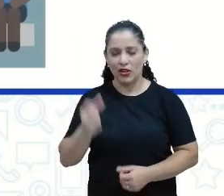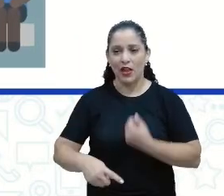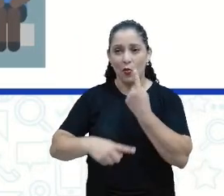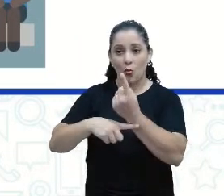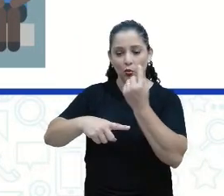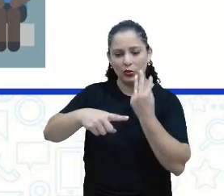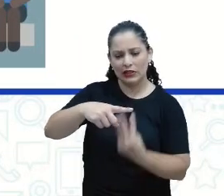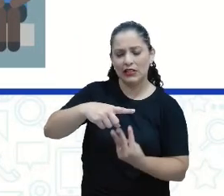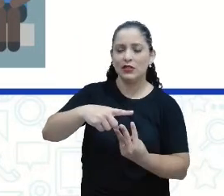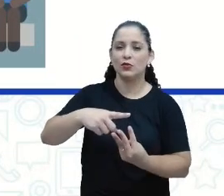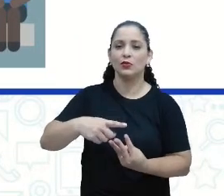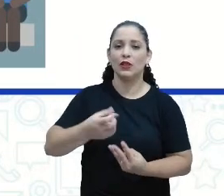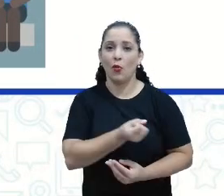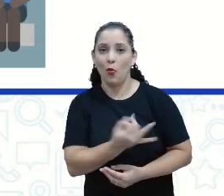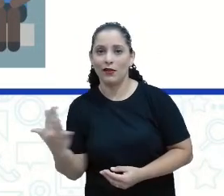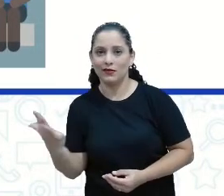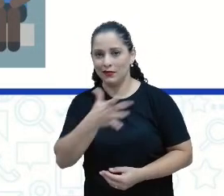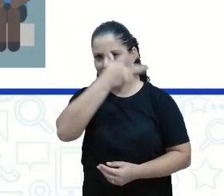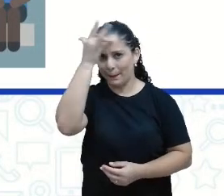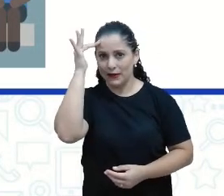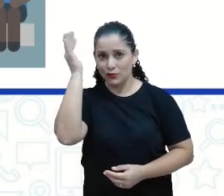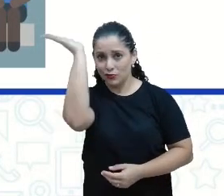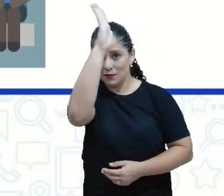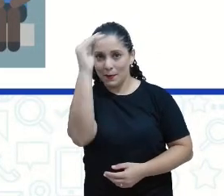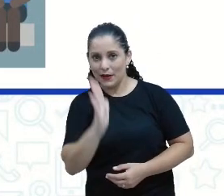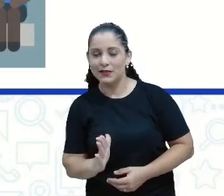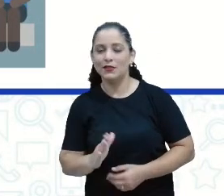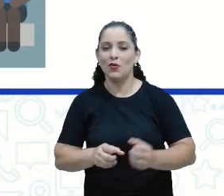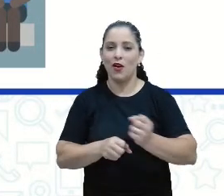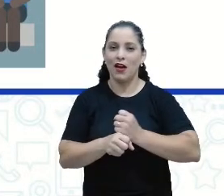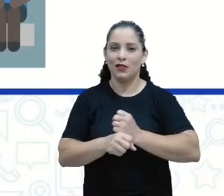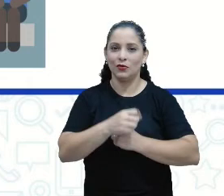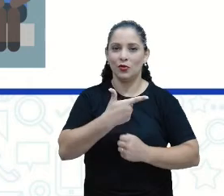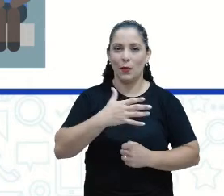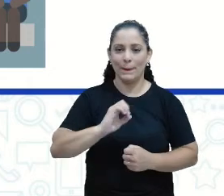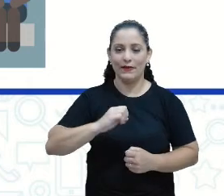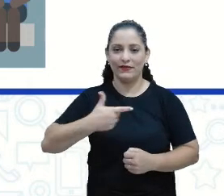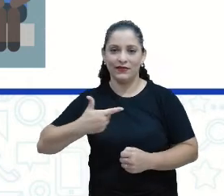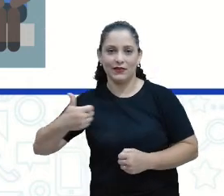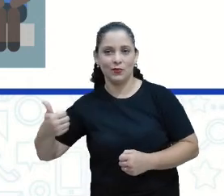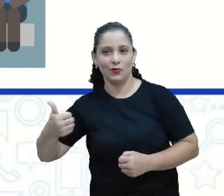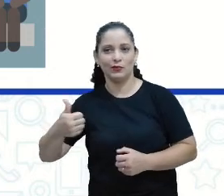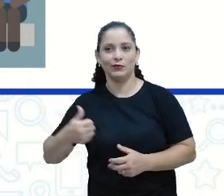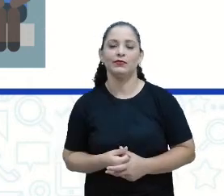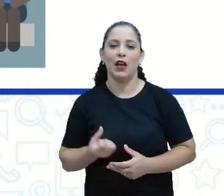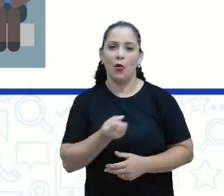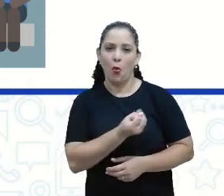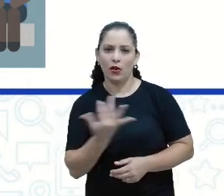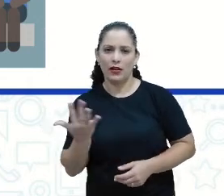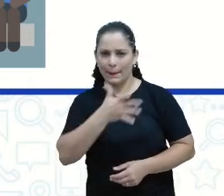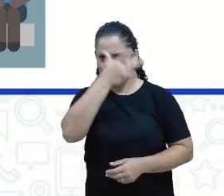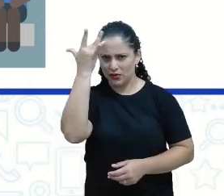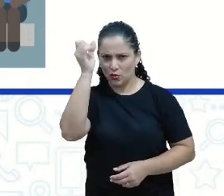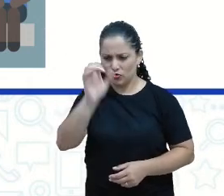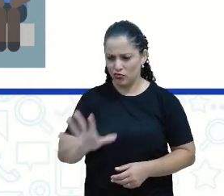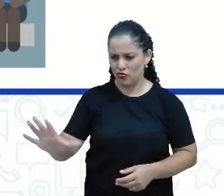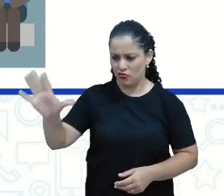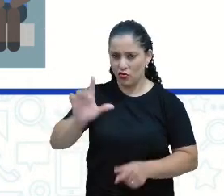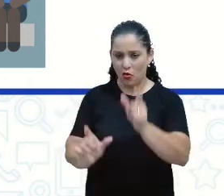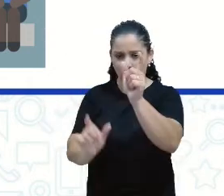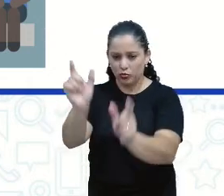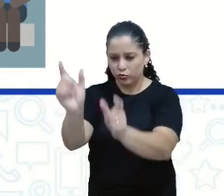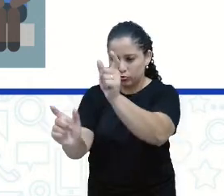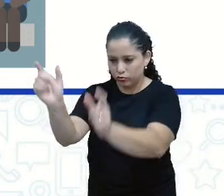ano de 2021. Então, eu coloquei aqui, ó, 1/3 de uma população, certo? E